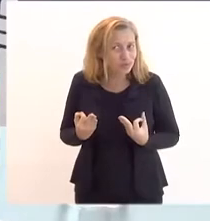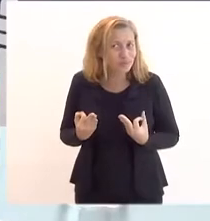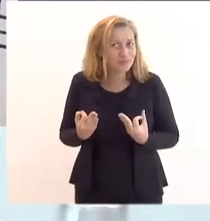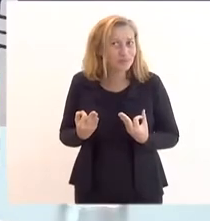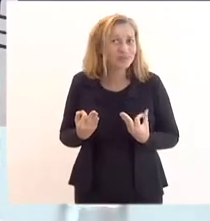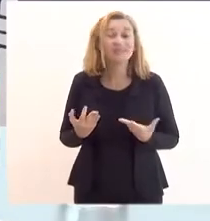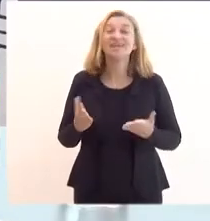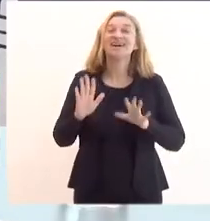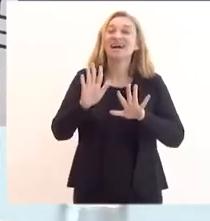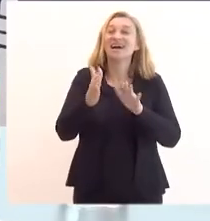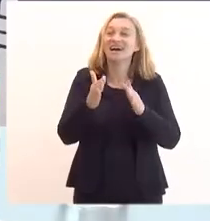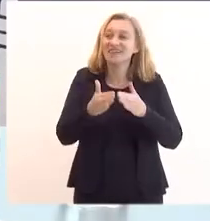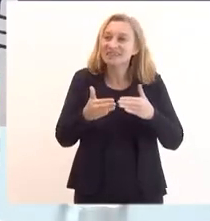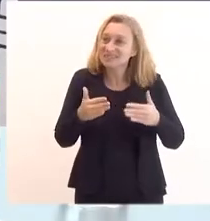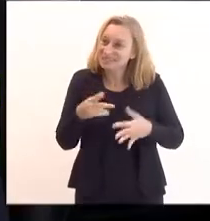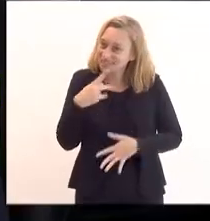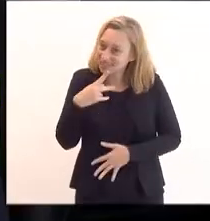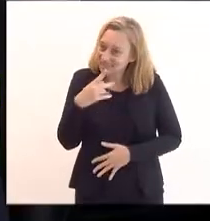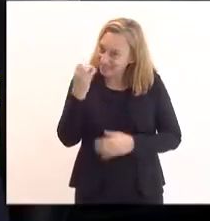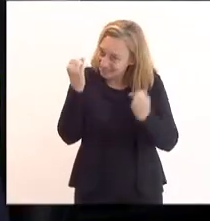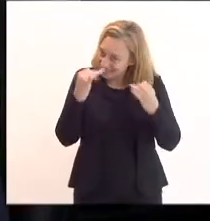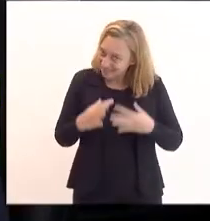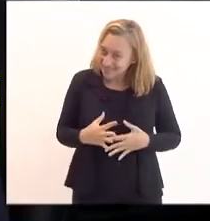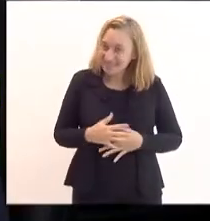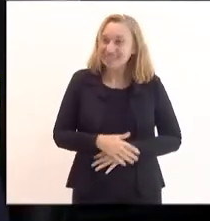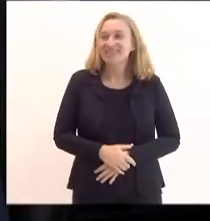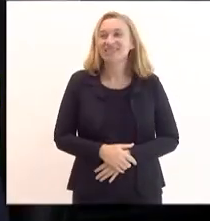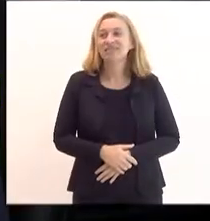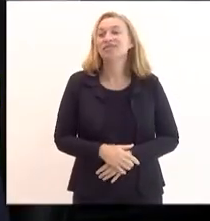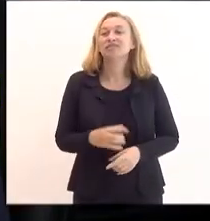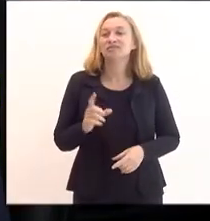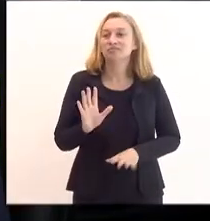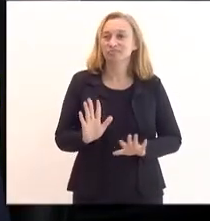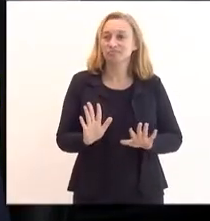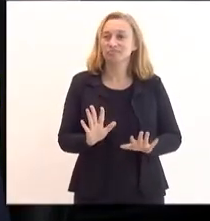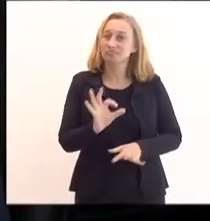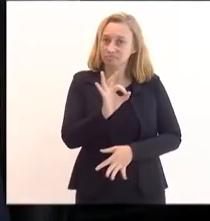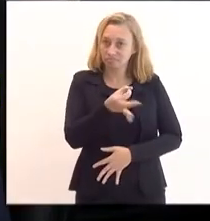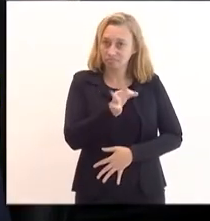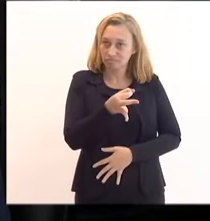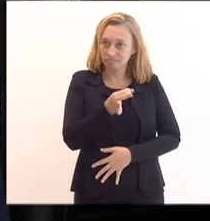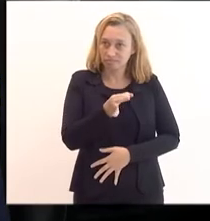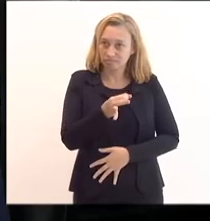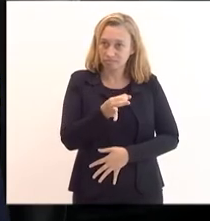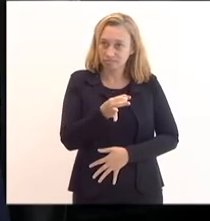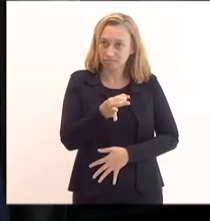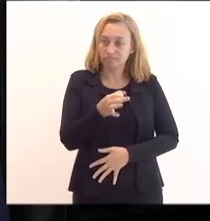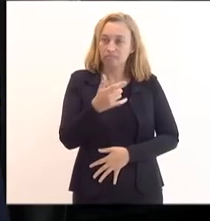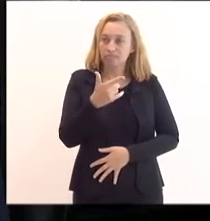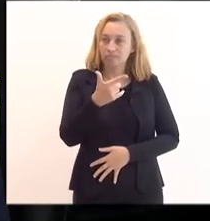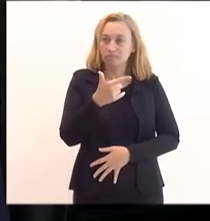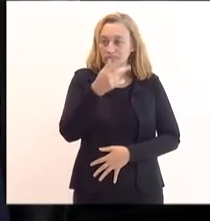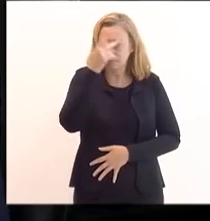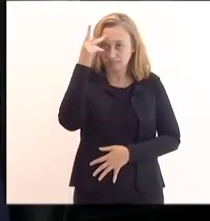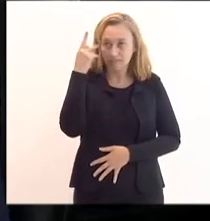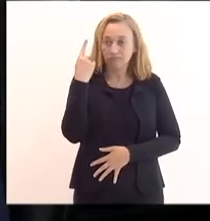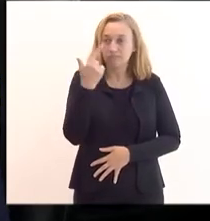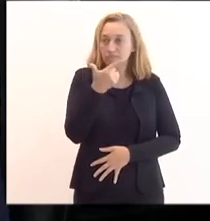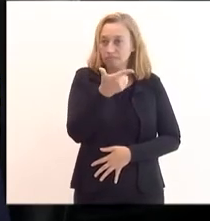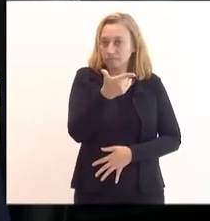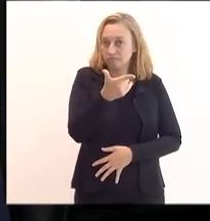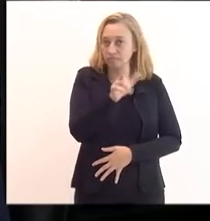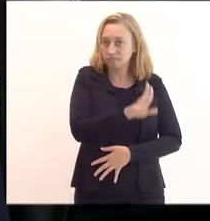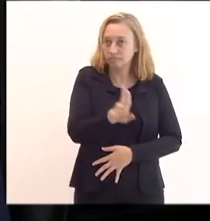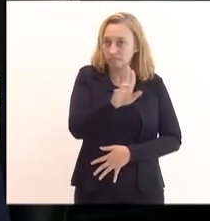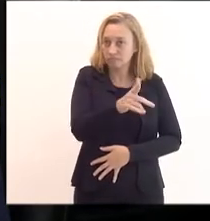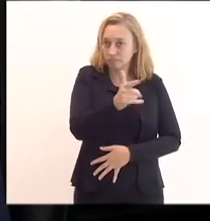compete. Me permite sua explicação. É que, de fato, os atiradores eles não têm porte de arma.